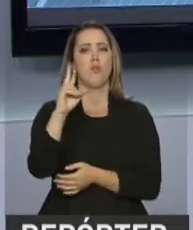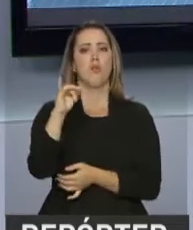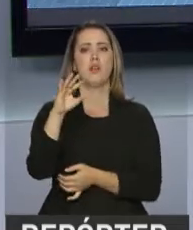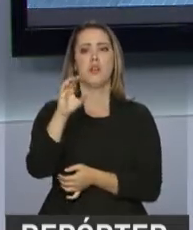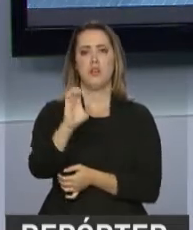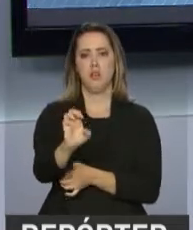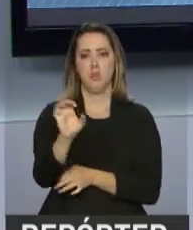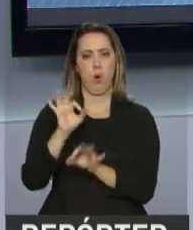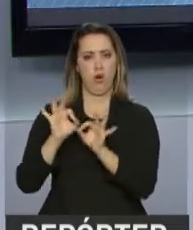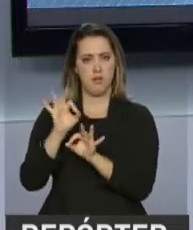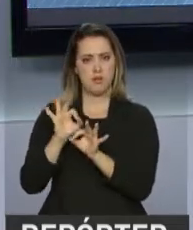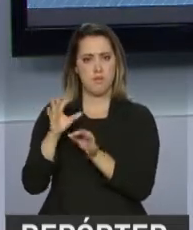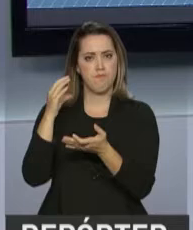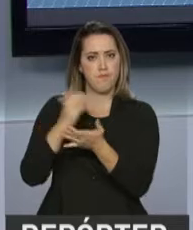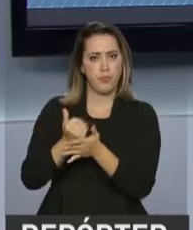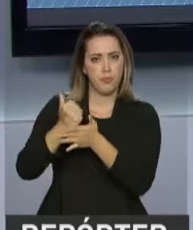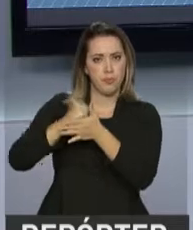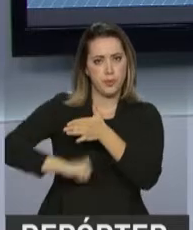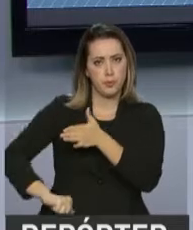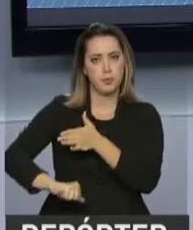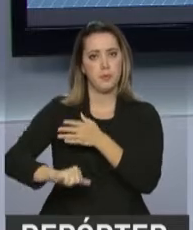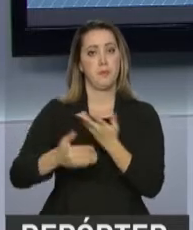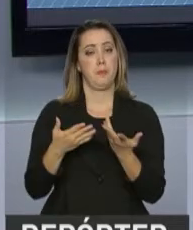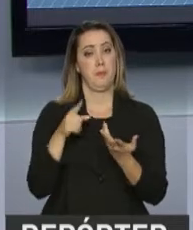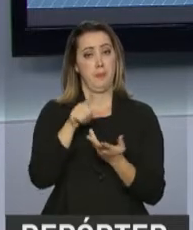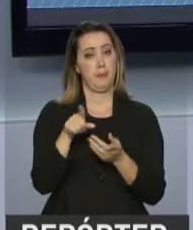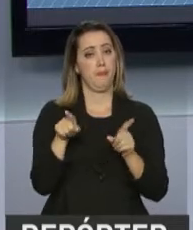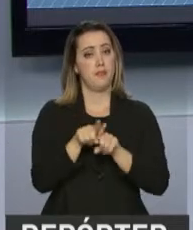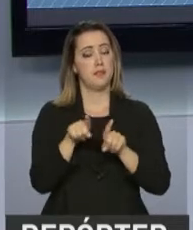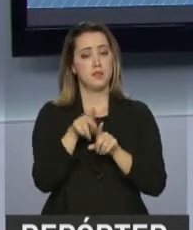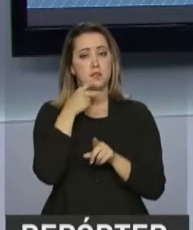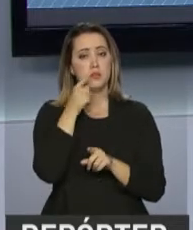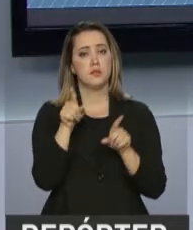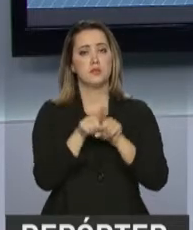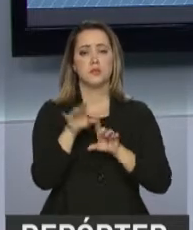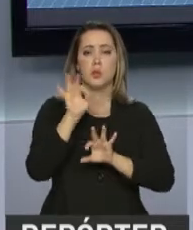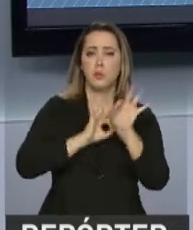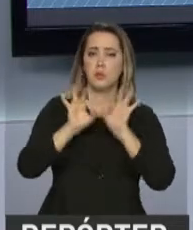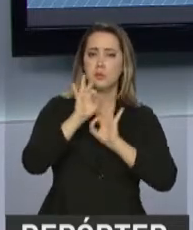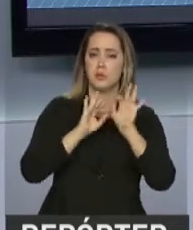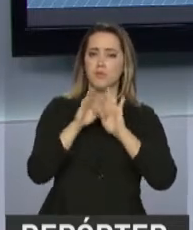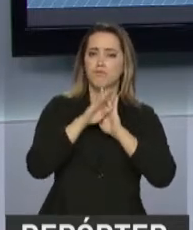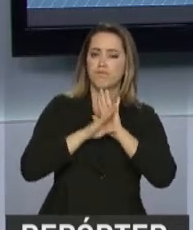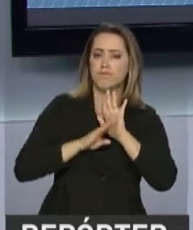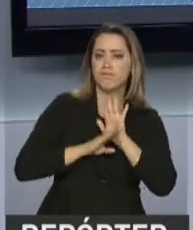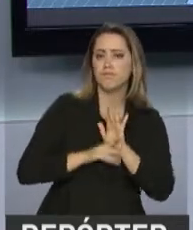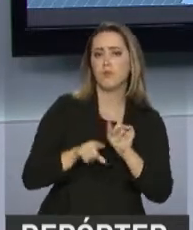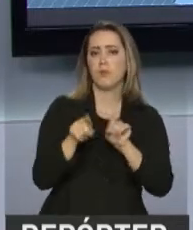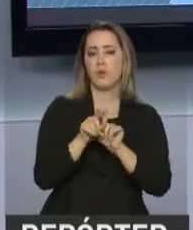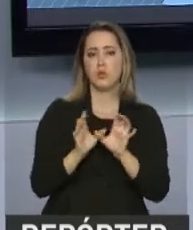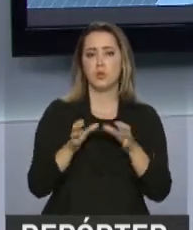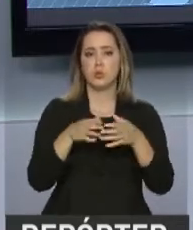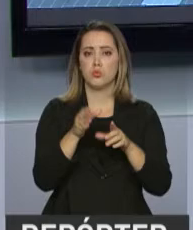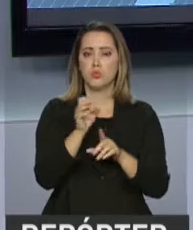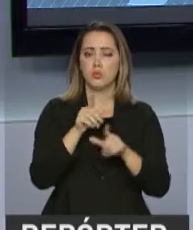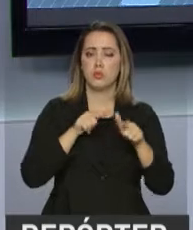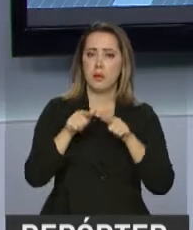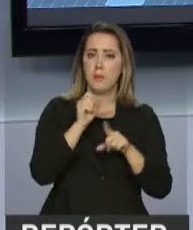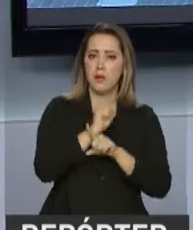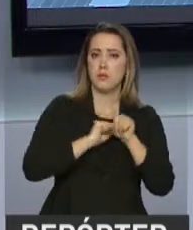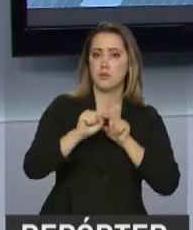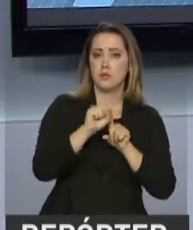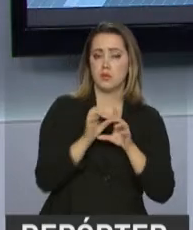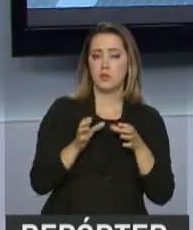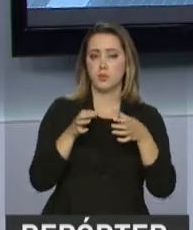cidade. Além das atividades de segurança, o ministro disse que o governo prepara um pacote de ações sociais para a população da